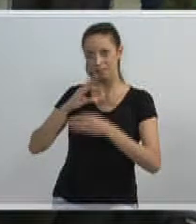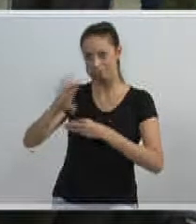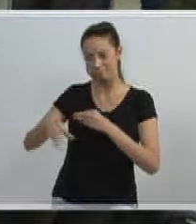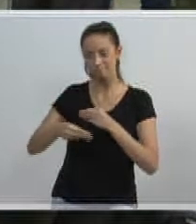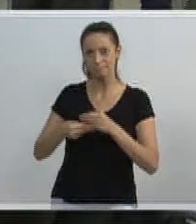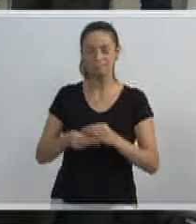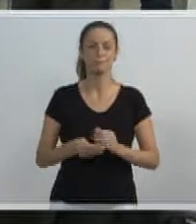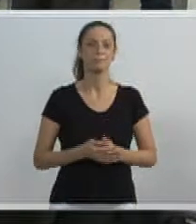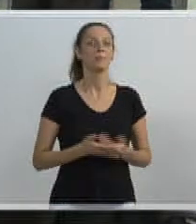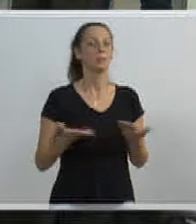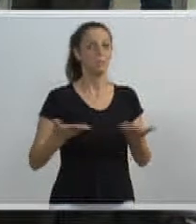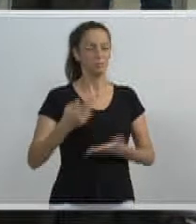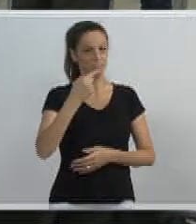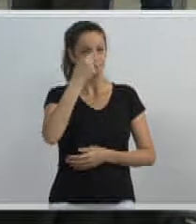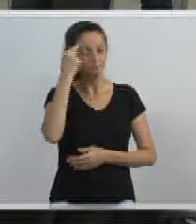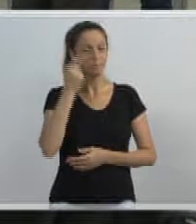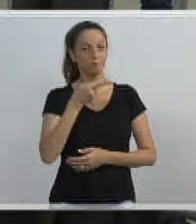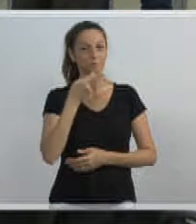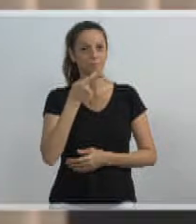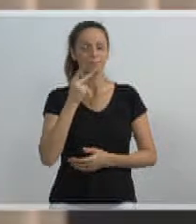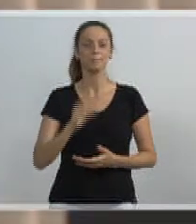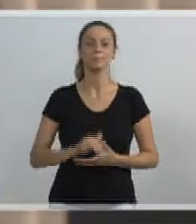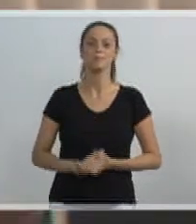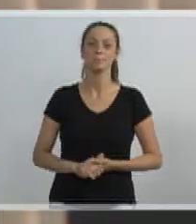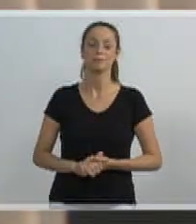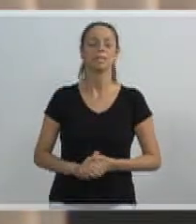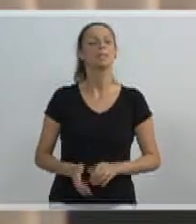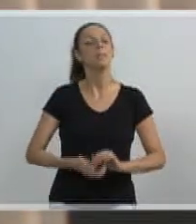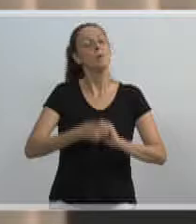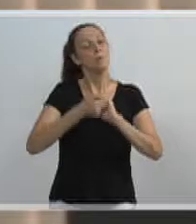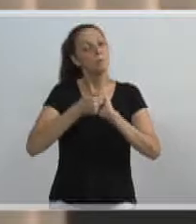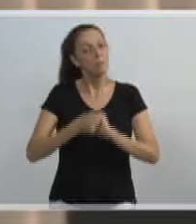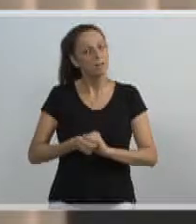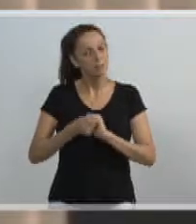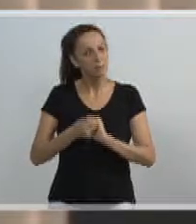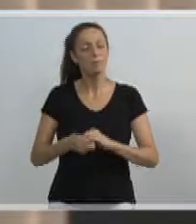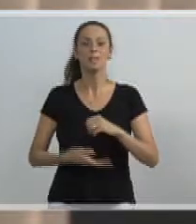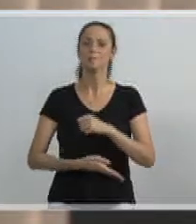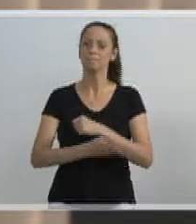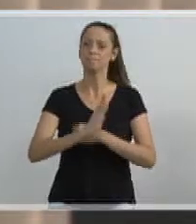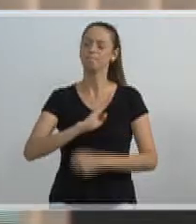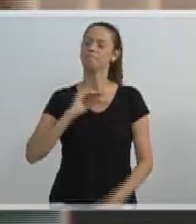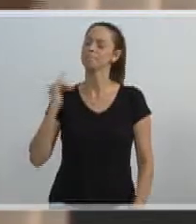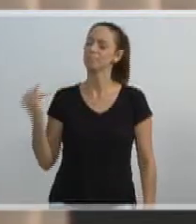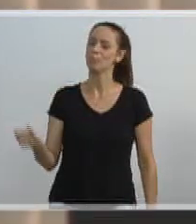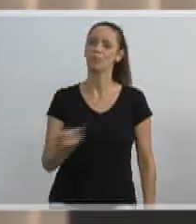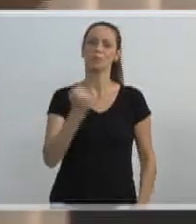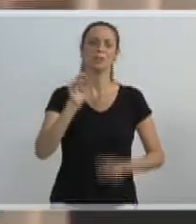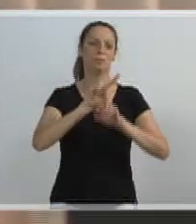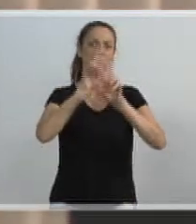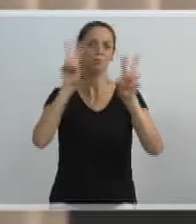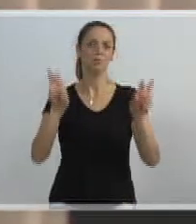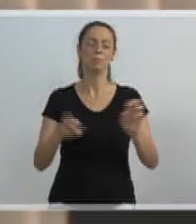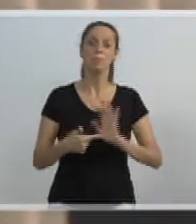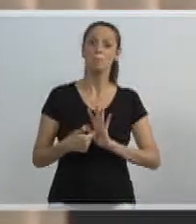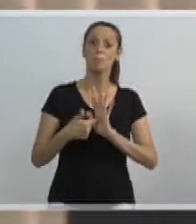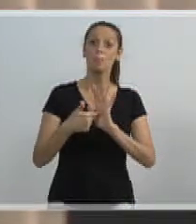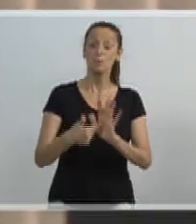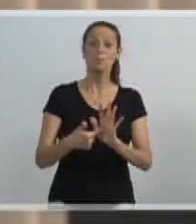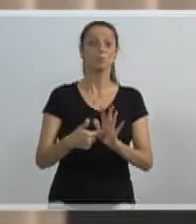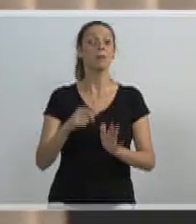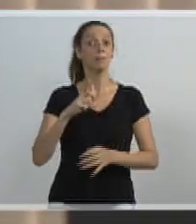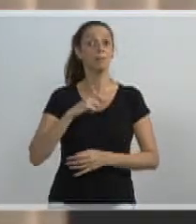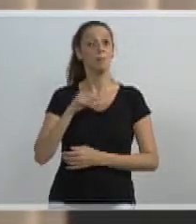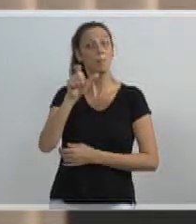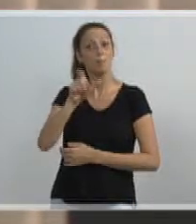a parte, vereador Ito. Nobre vereador, parabéns por esse tema, importantíssimo esse tema, mostrar esses talentos que